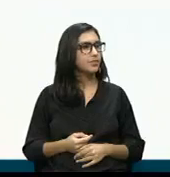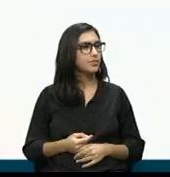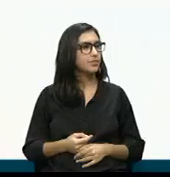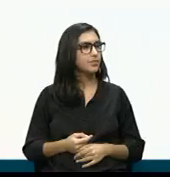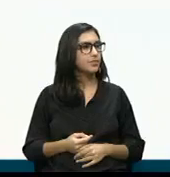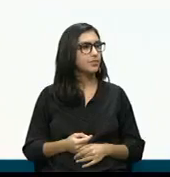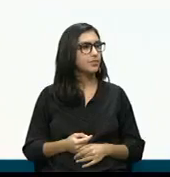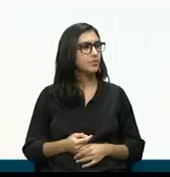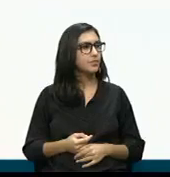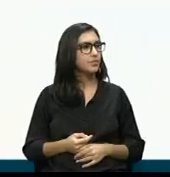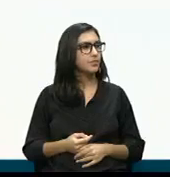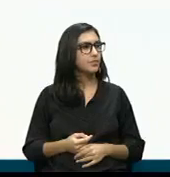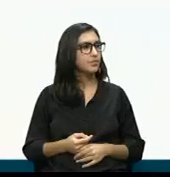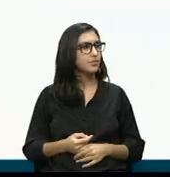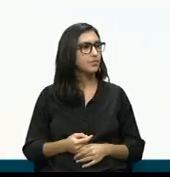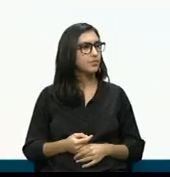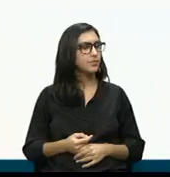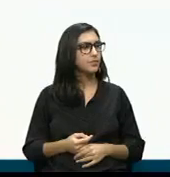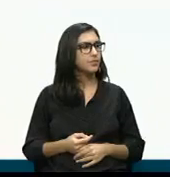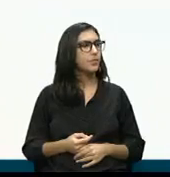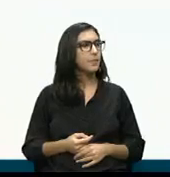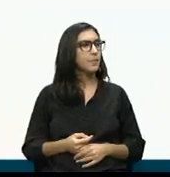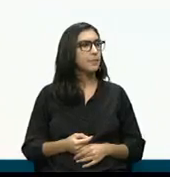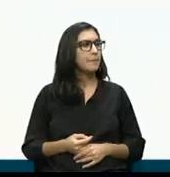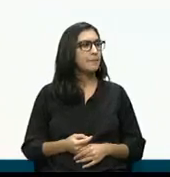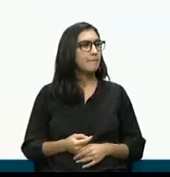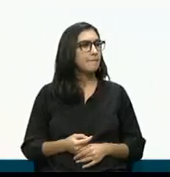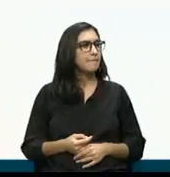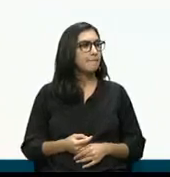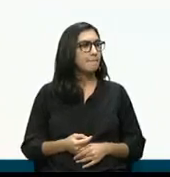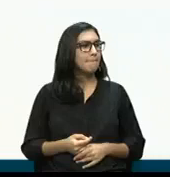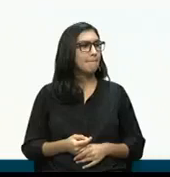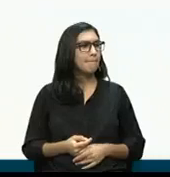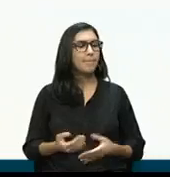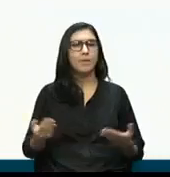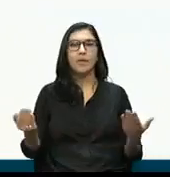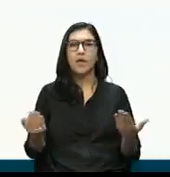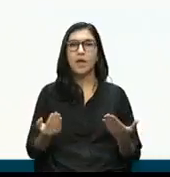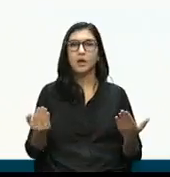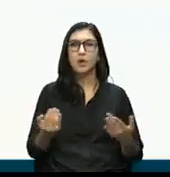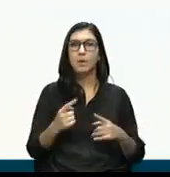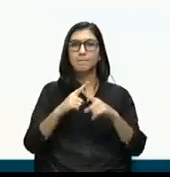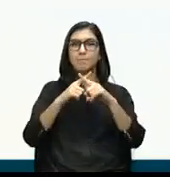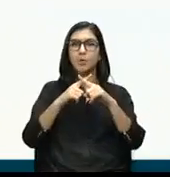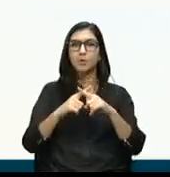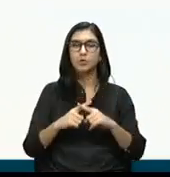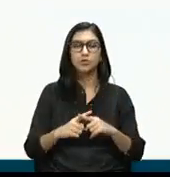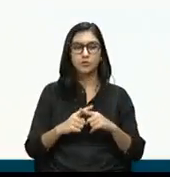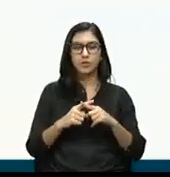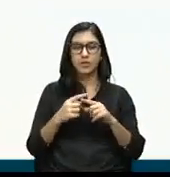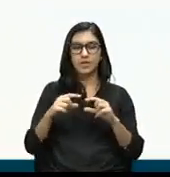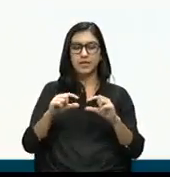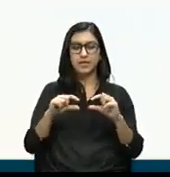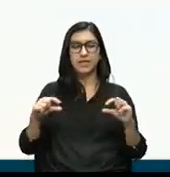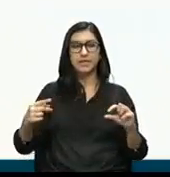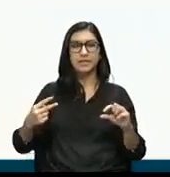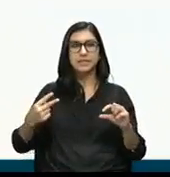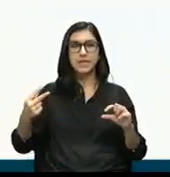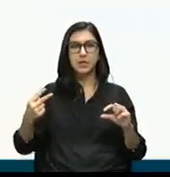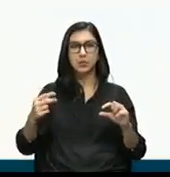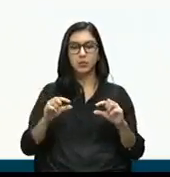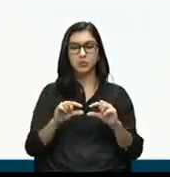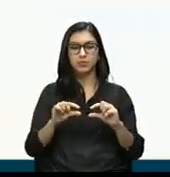Então, aqui, menos 3. Vamos agora multiplicar os elementos da